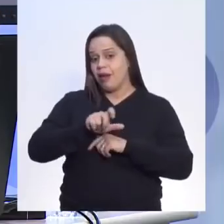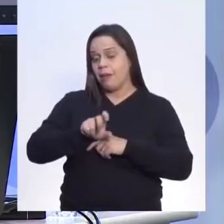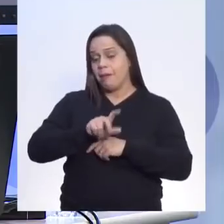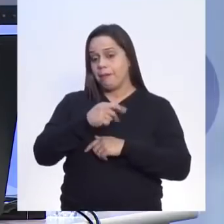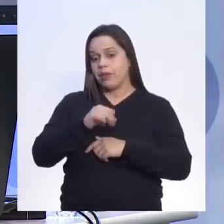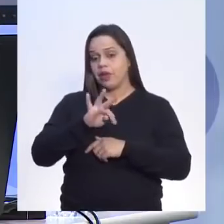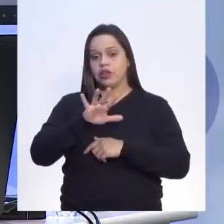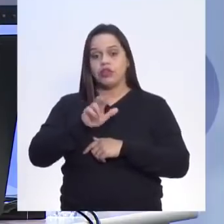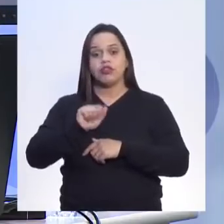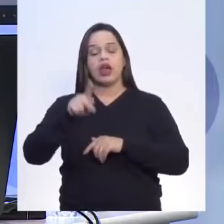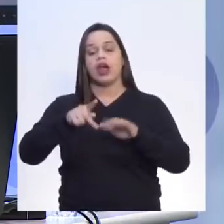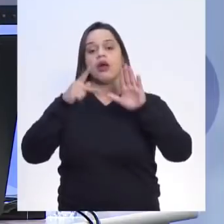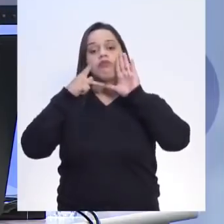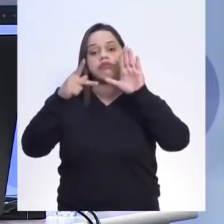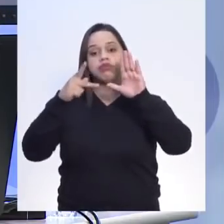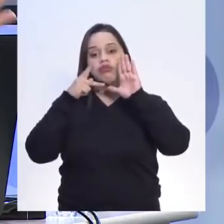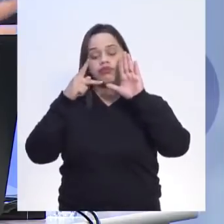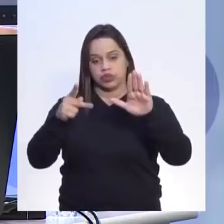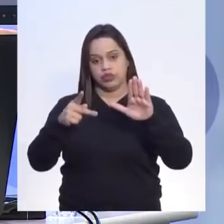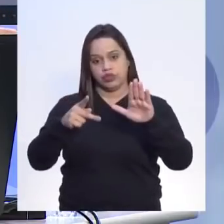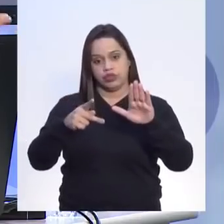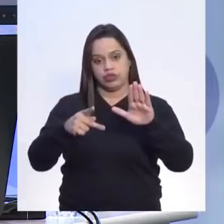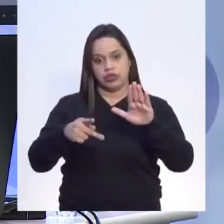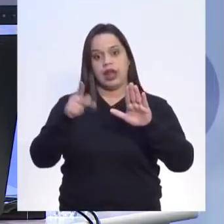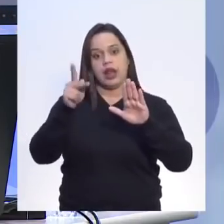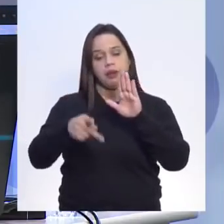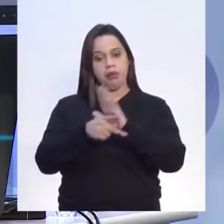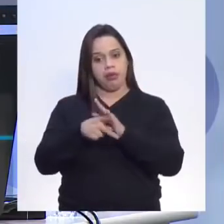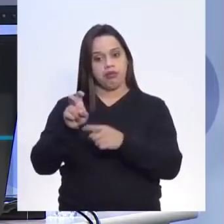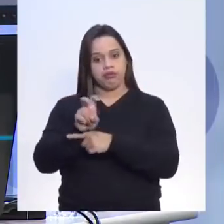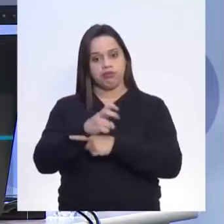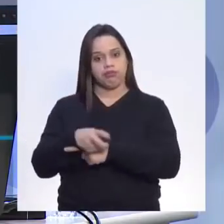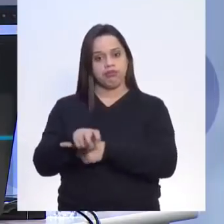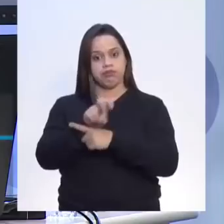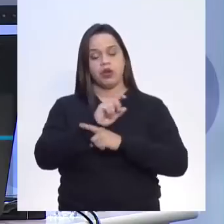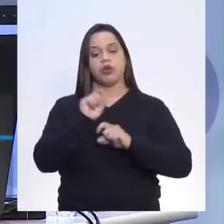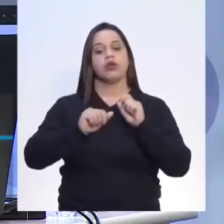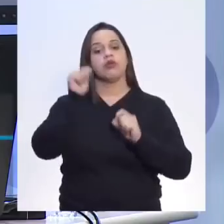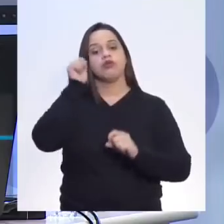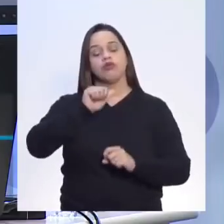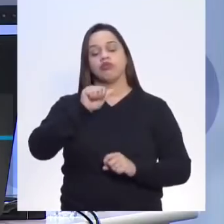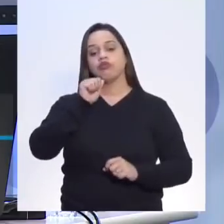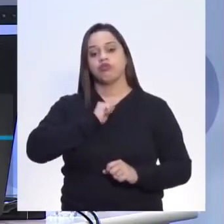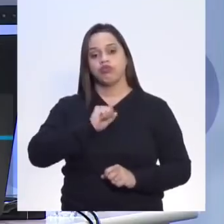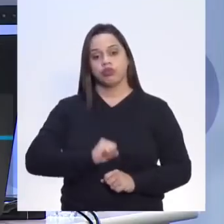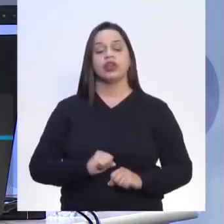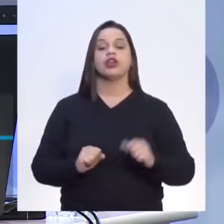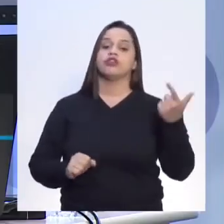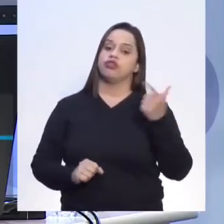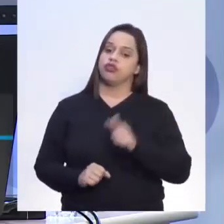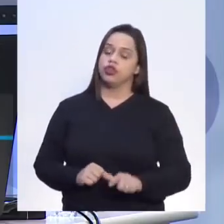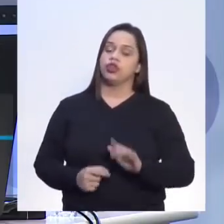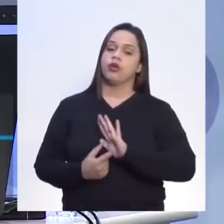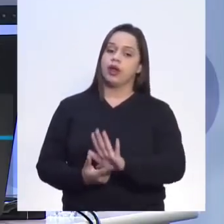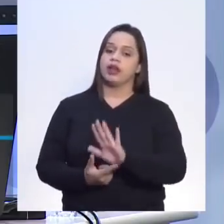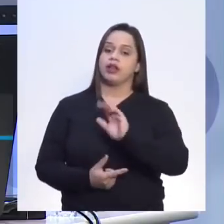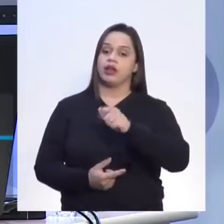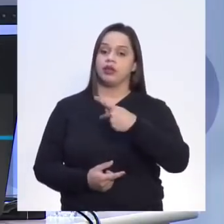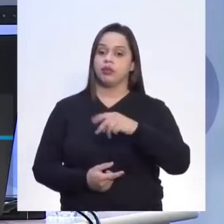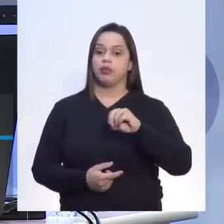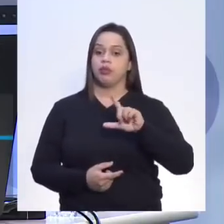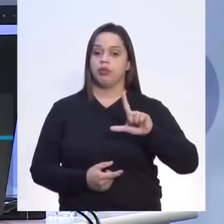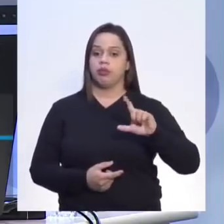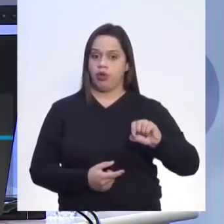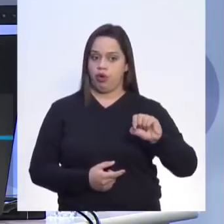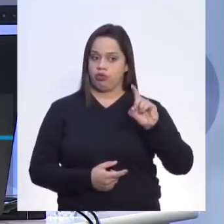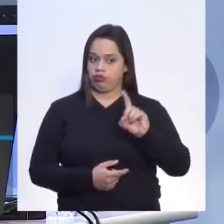profetizava aos oráculos lá. Então, assim, ela era de extrema importância. E novamente aparece Apolo aqui, certo, Andréia? Uhum. Que já apareceu. Quem